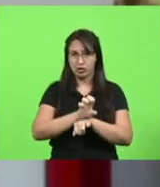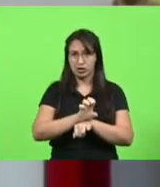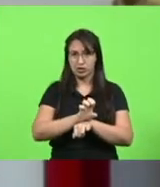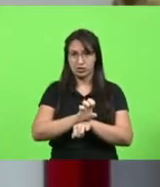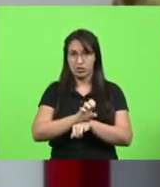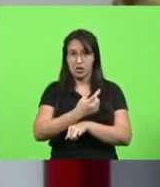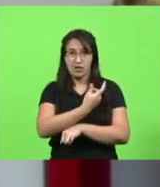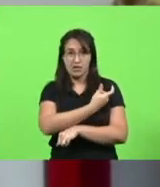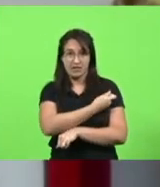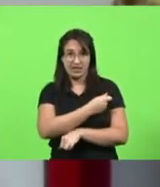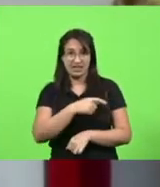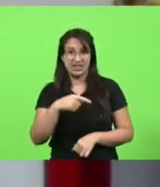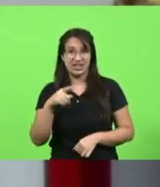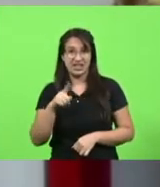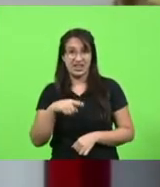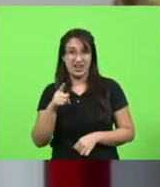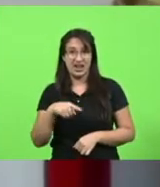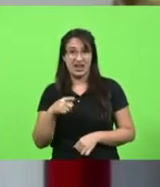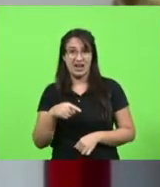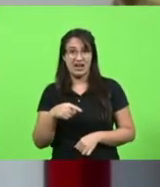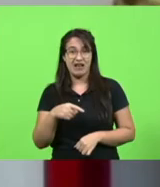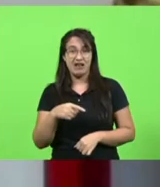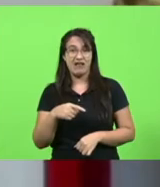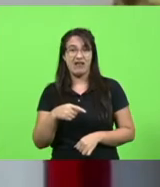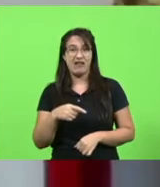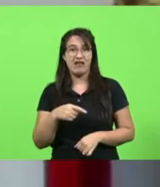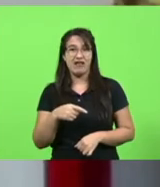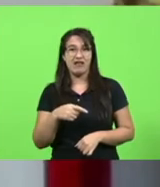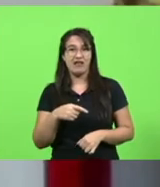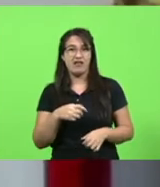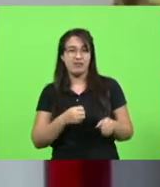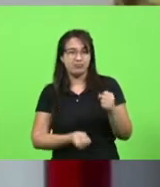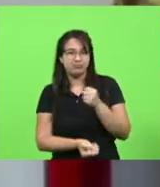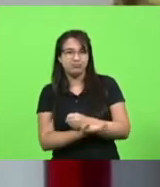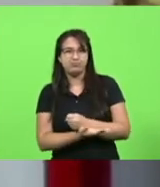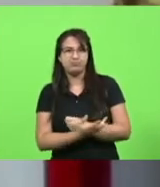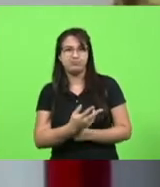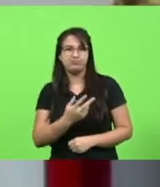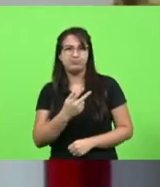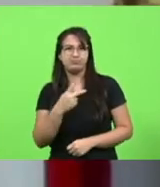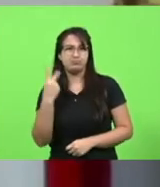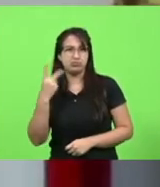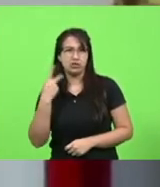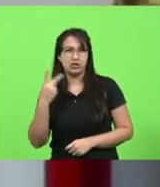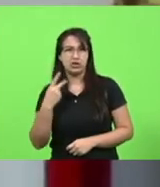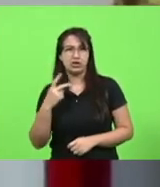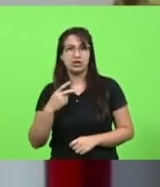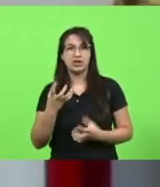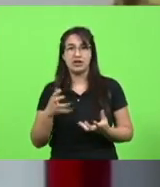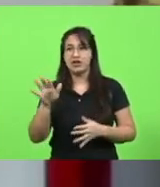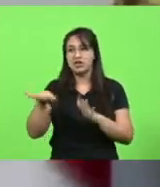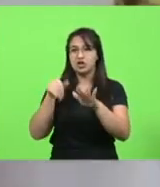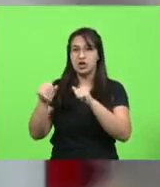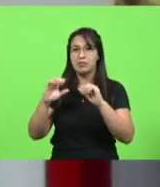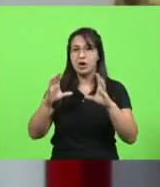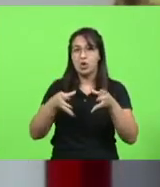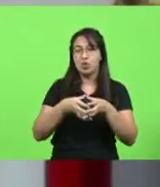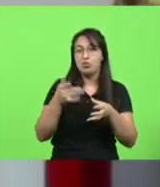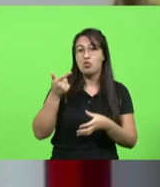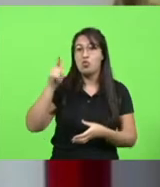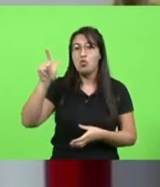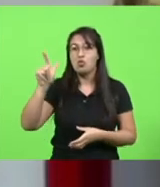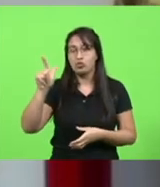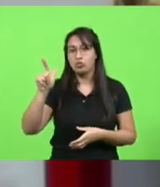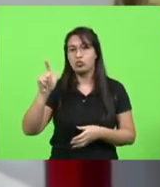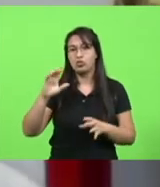de barganha política. Onde tem estados que estão colocando outras categorias profissionais, aqui nada contra